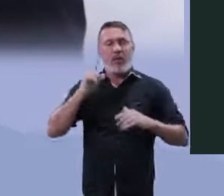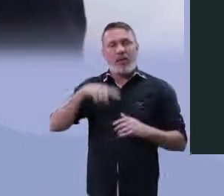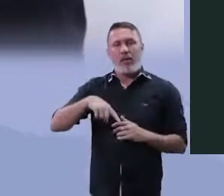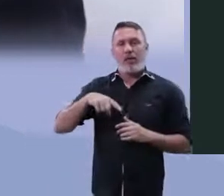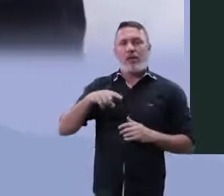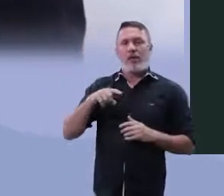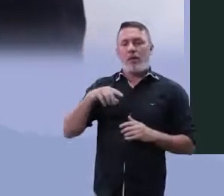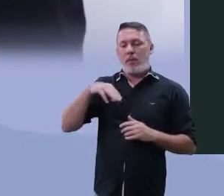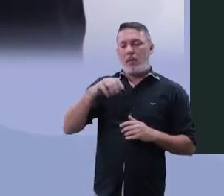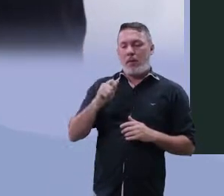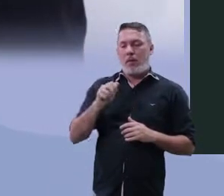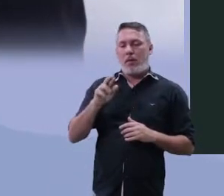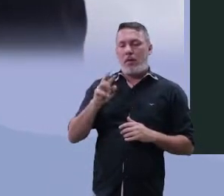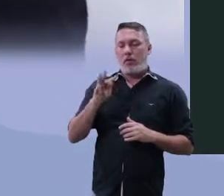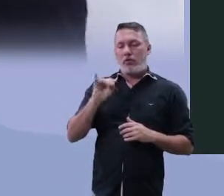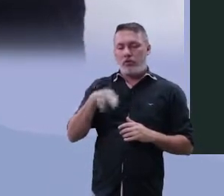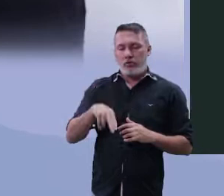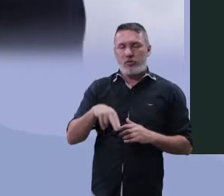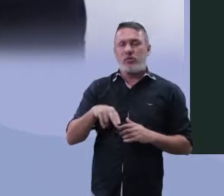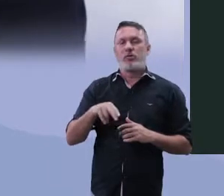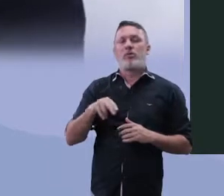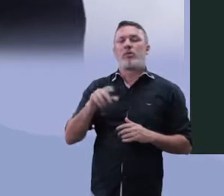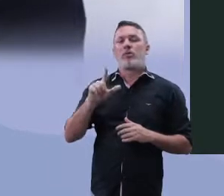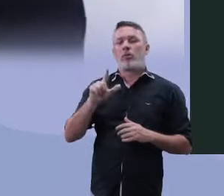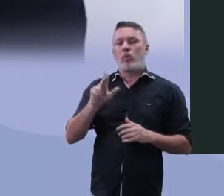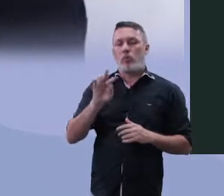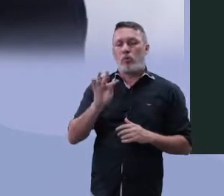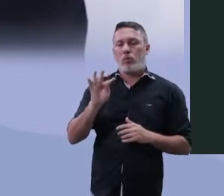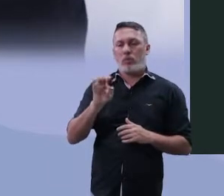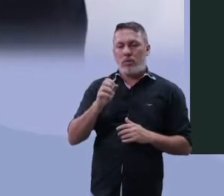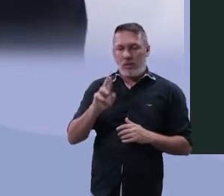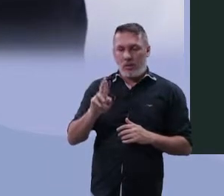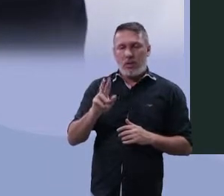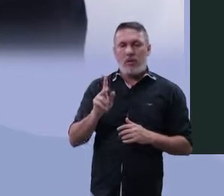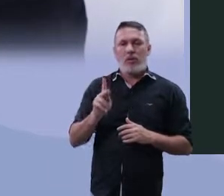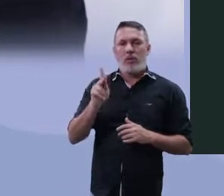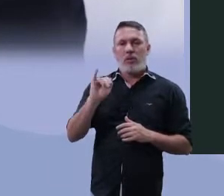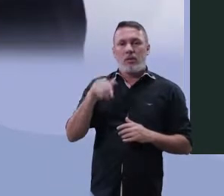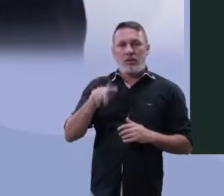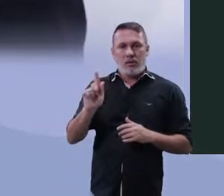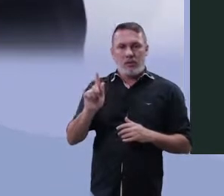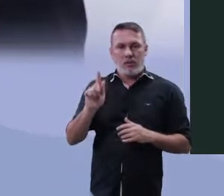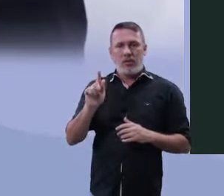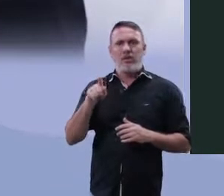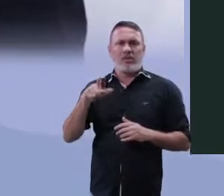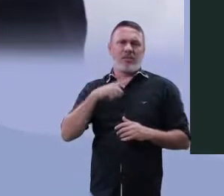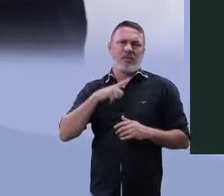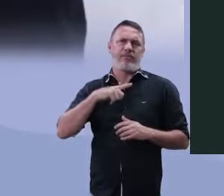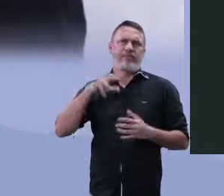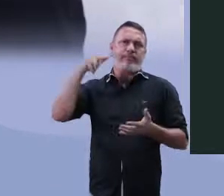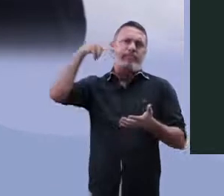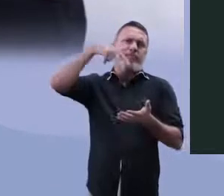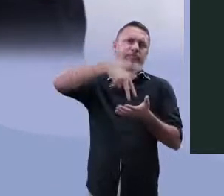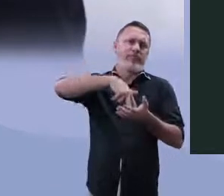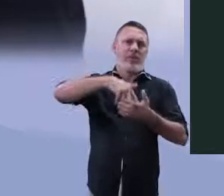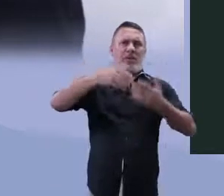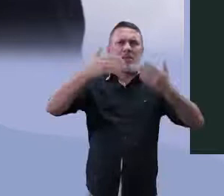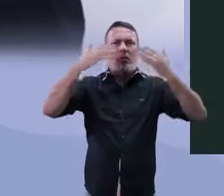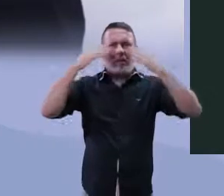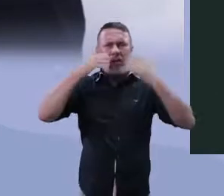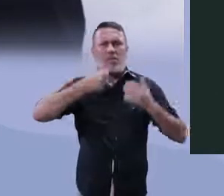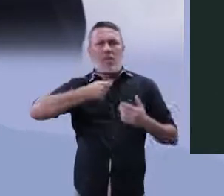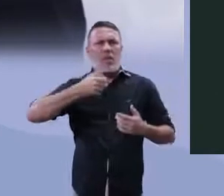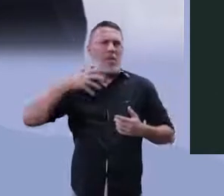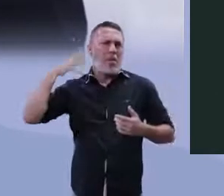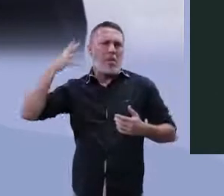é o do Martin Luther King, né, que vocês encontram lá, o famoso discurso proferido em 63 em Washington durante aquela marcha, né,